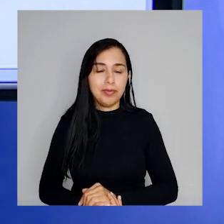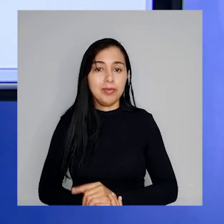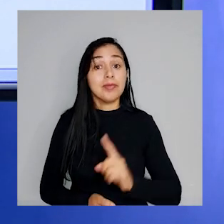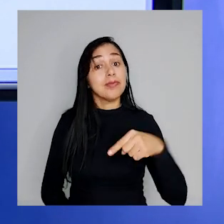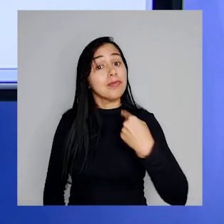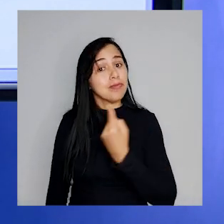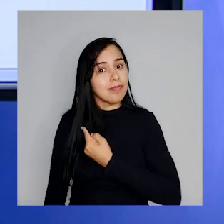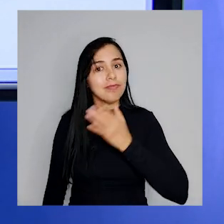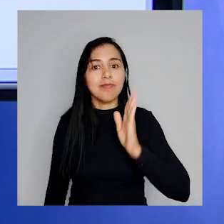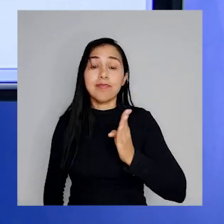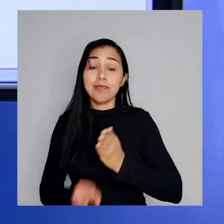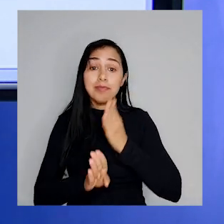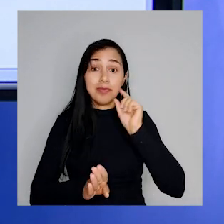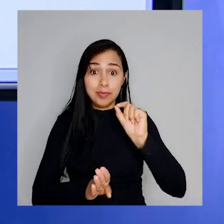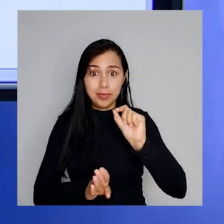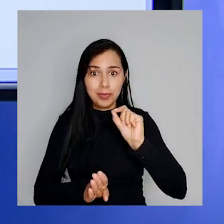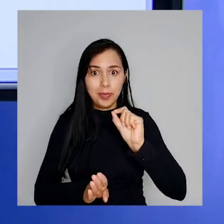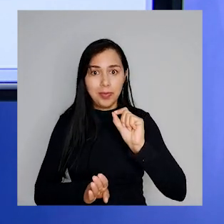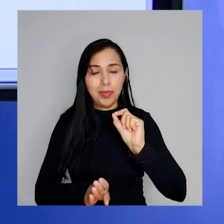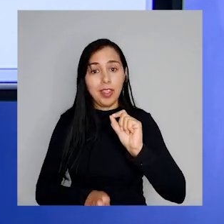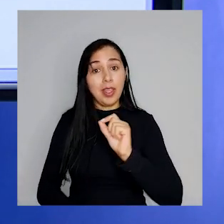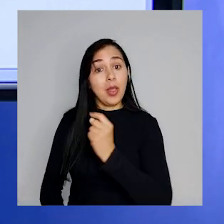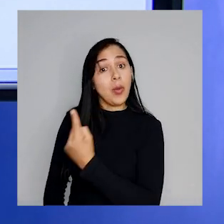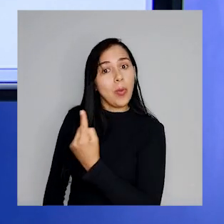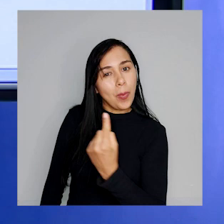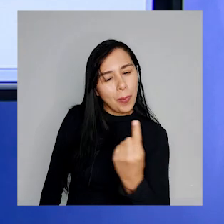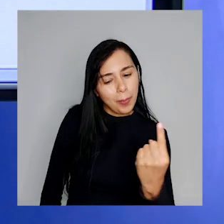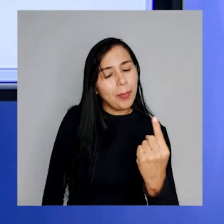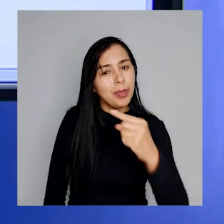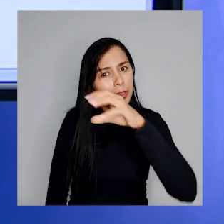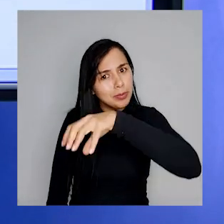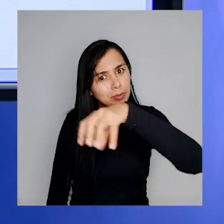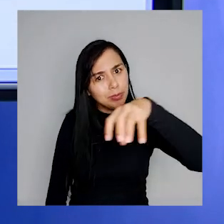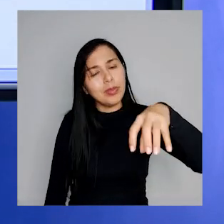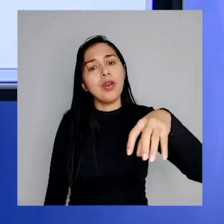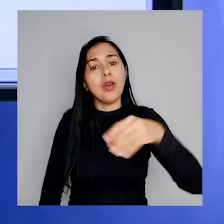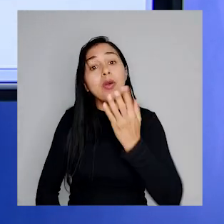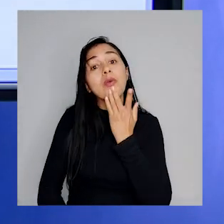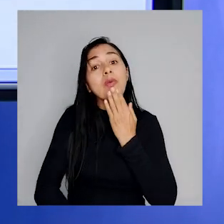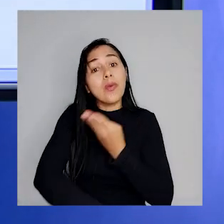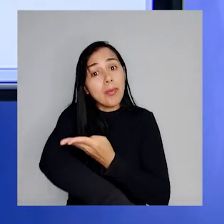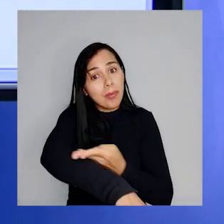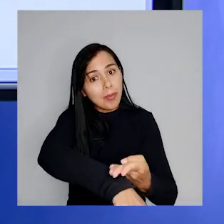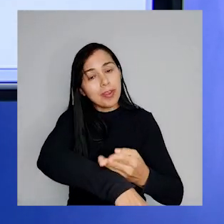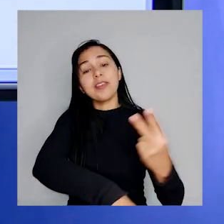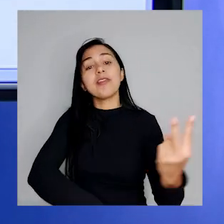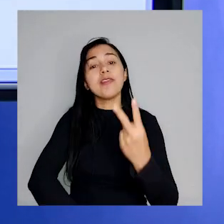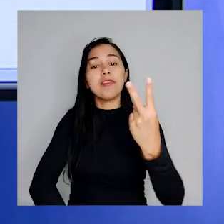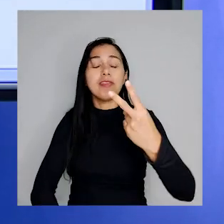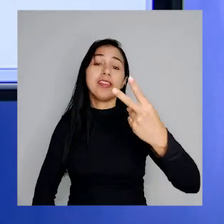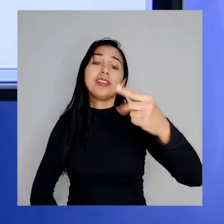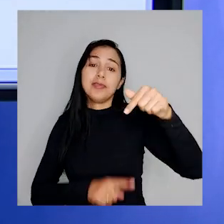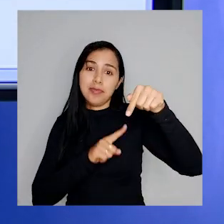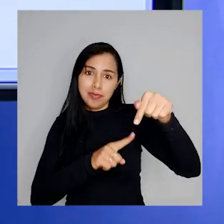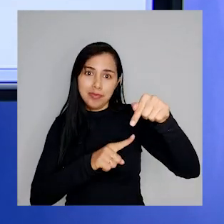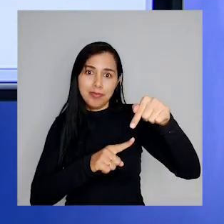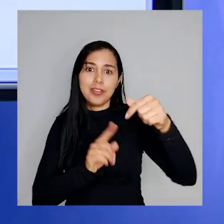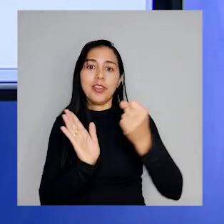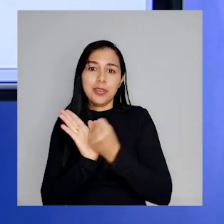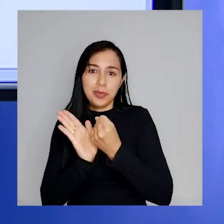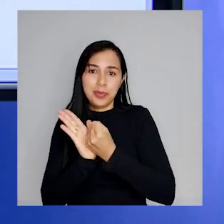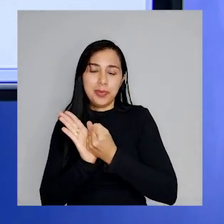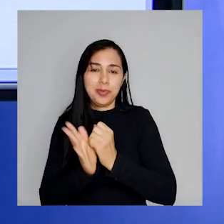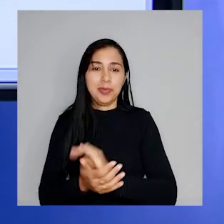Então, a gente já tem outra informação, que o pino branco tem o valor de 7